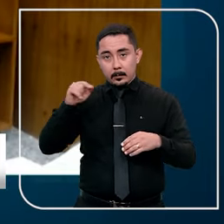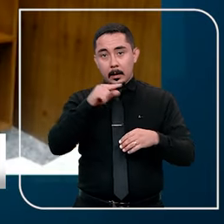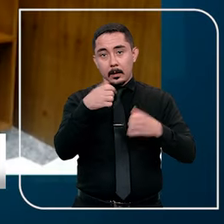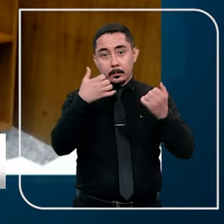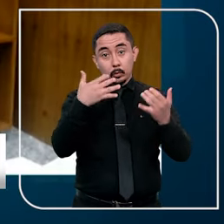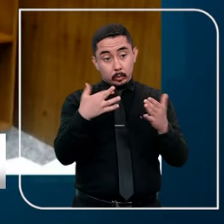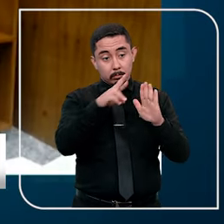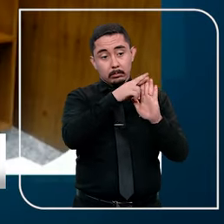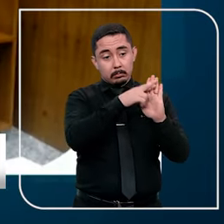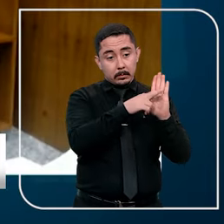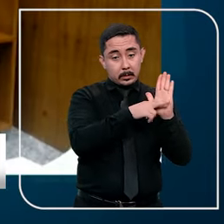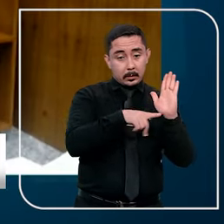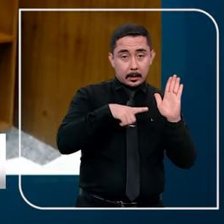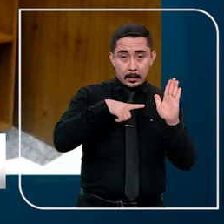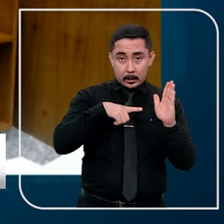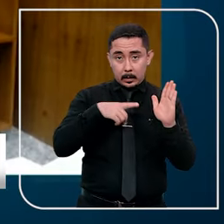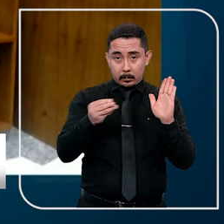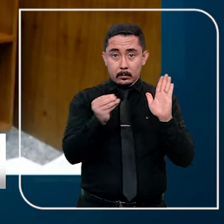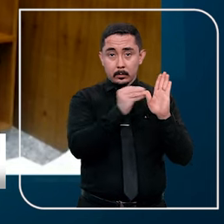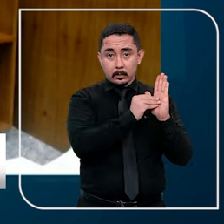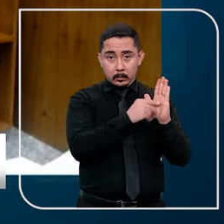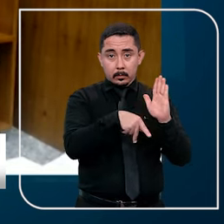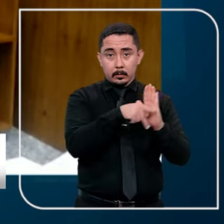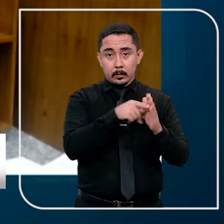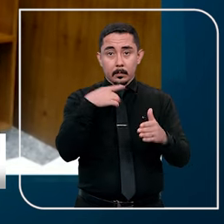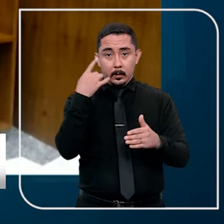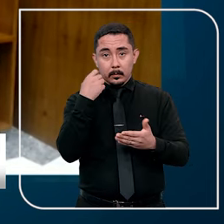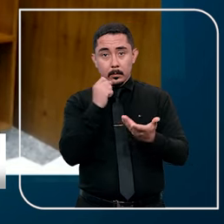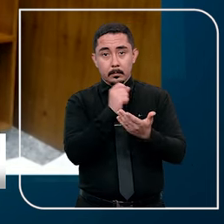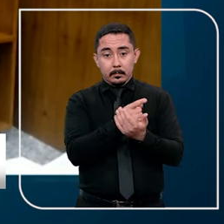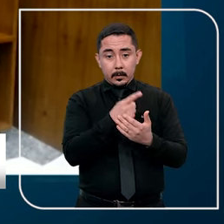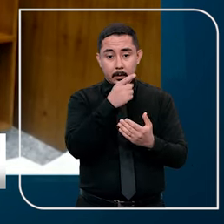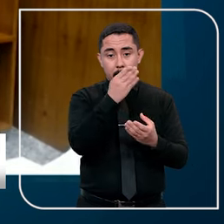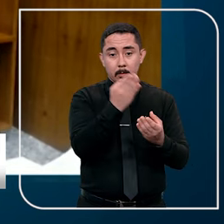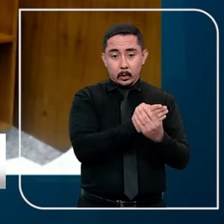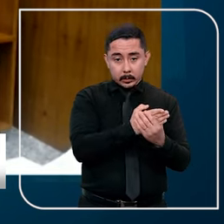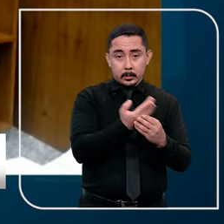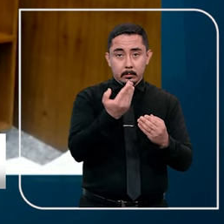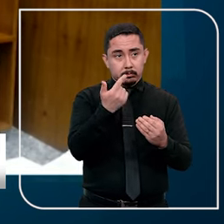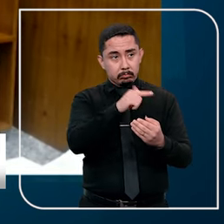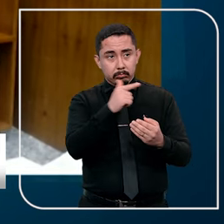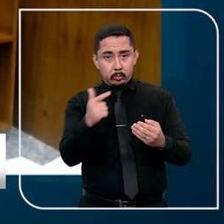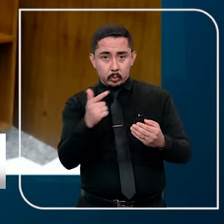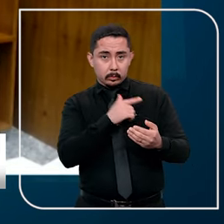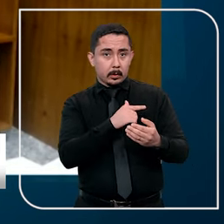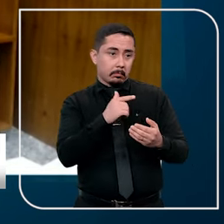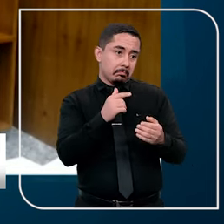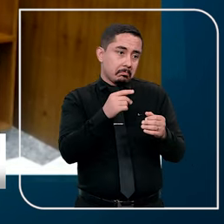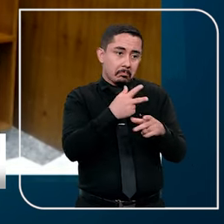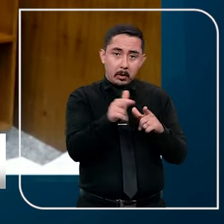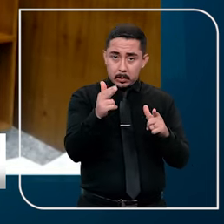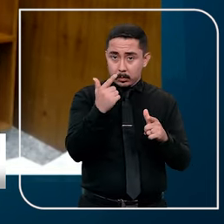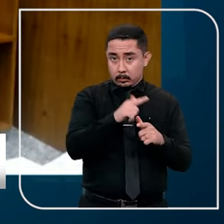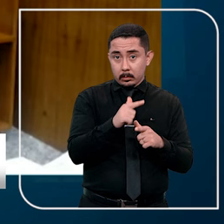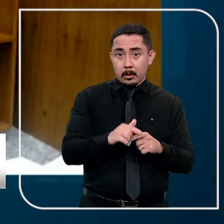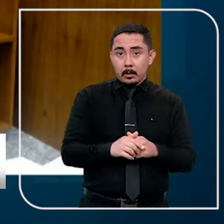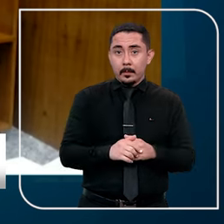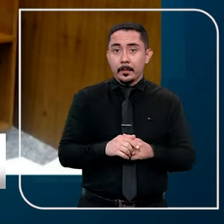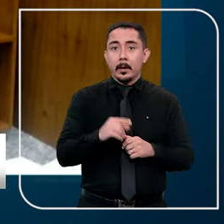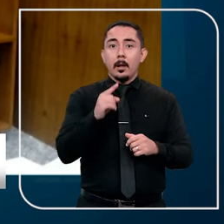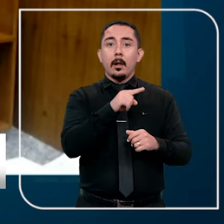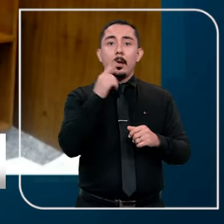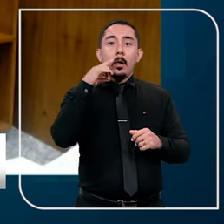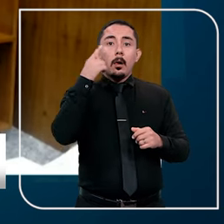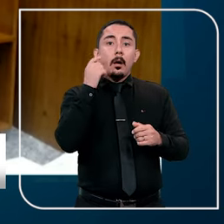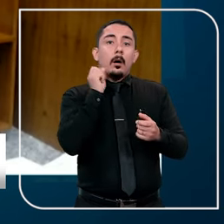nanc Andri embora a regra seja a fixação de honorários sucumbenciais na extinção do processo sem resolução de mérito os